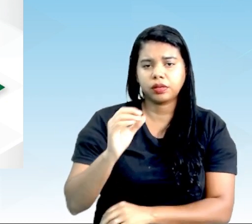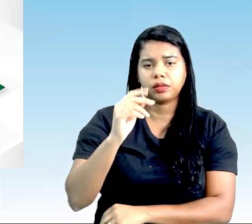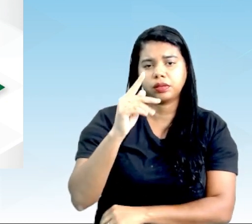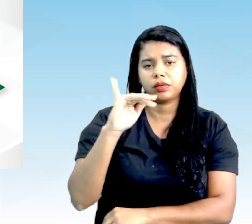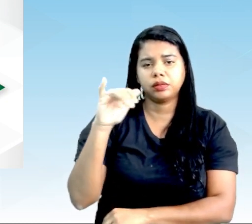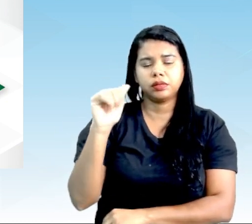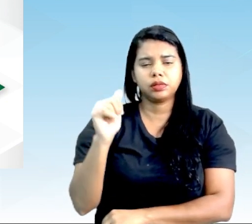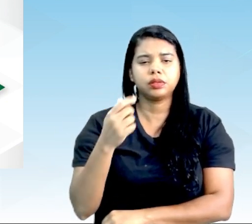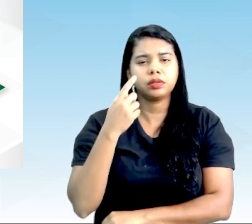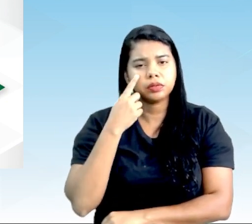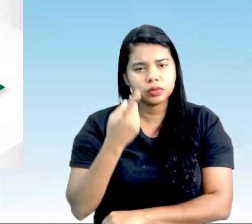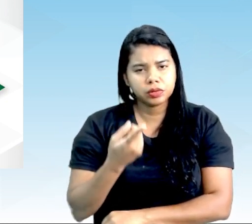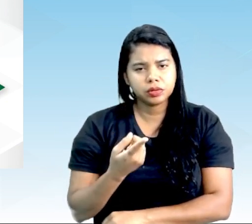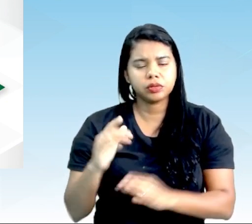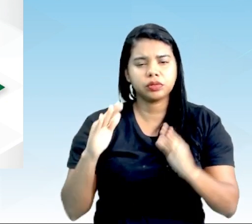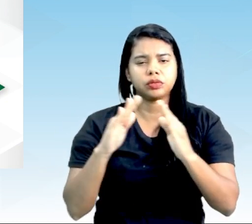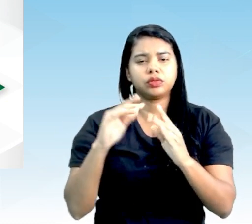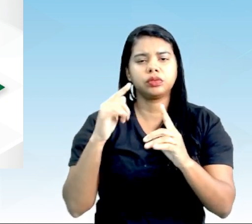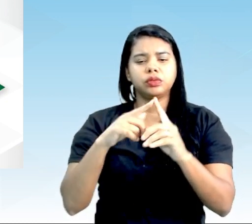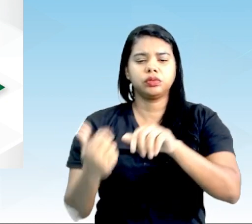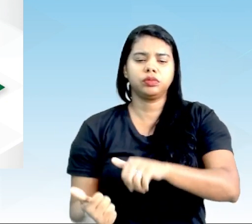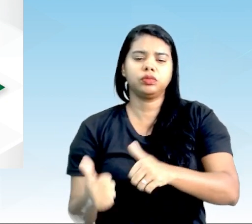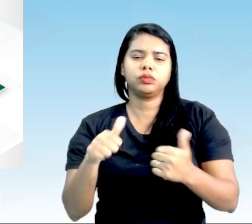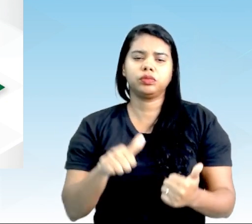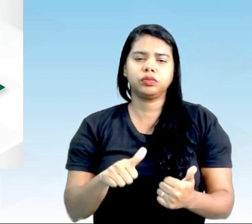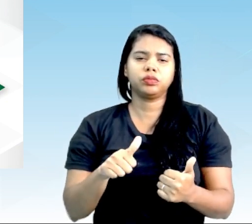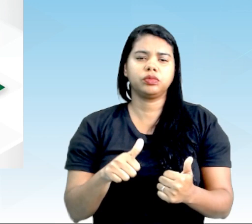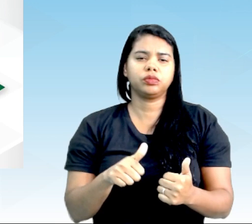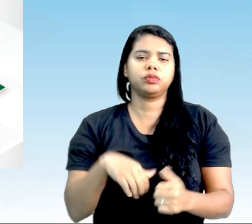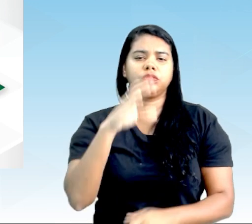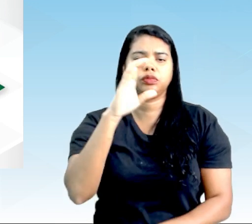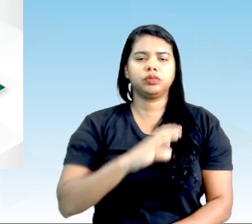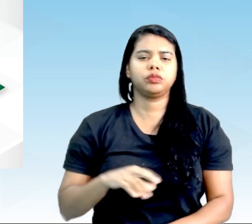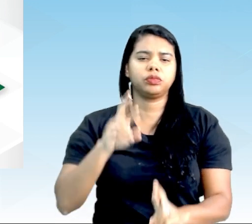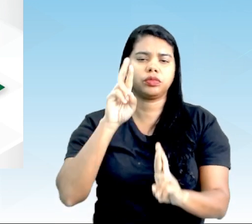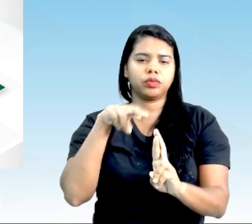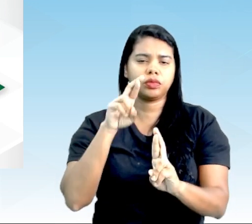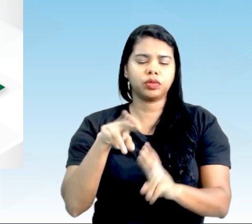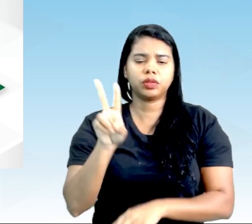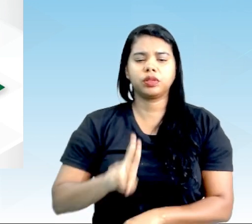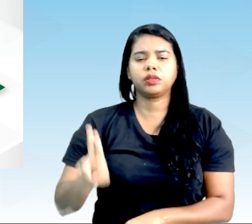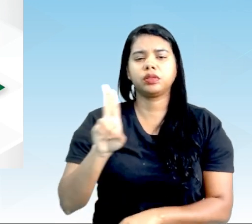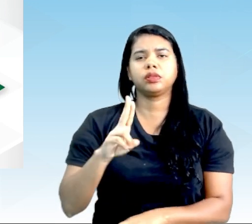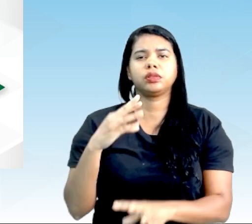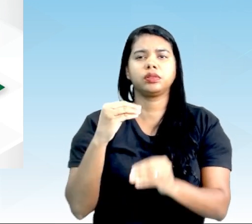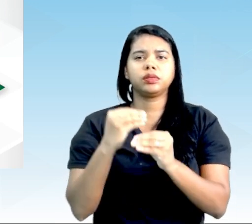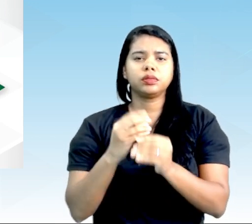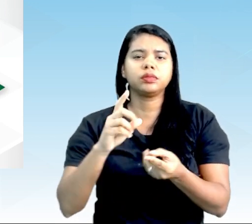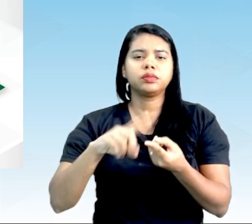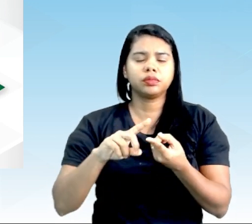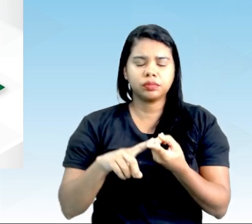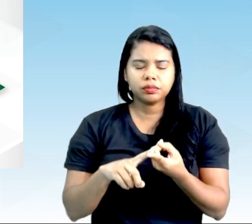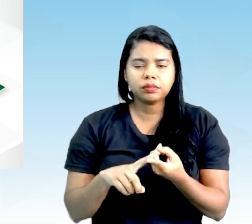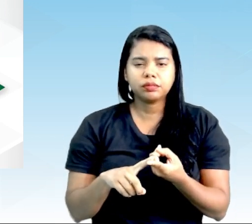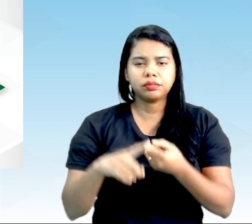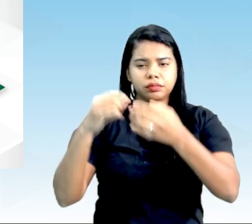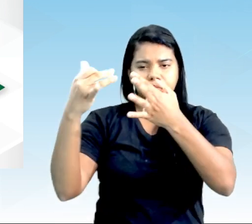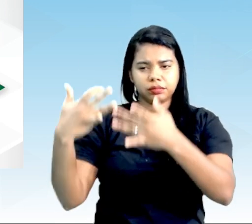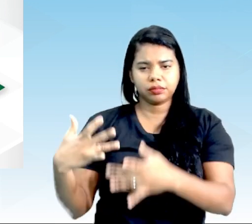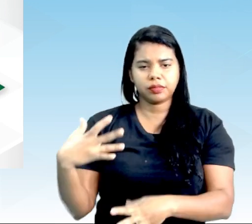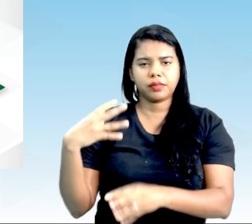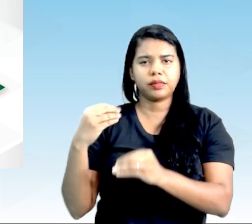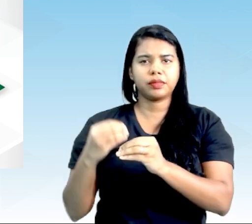hoje nas igrejas católicas. Então veja como a referência usada para a medição de, nesse caso, né, a